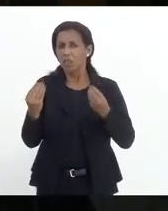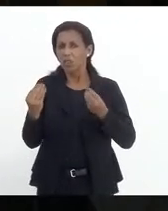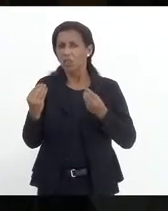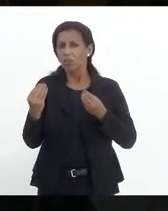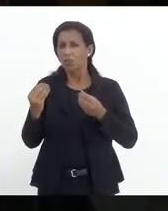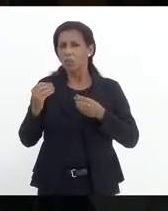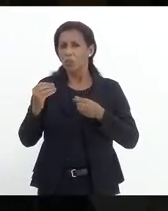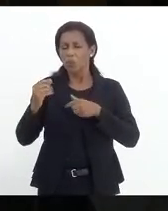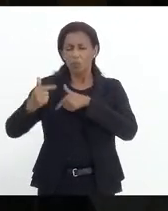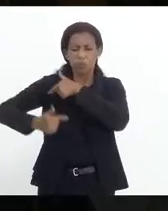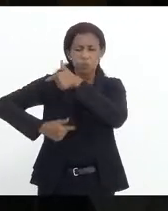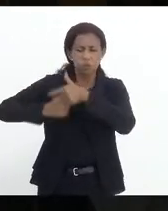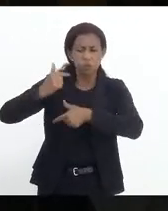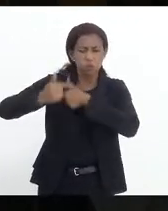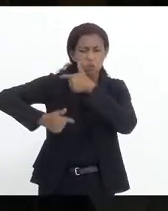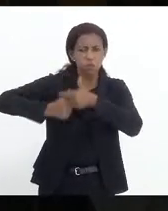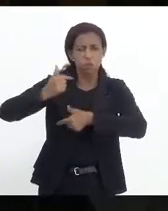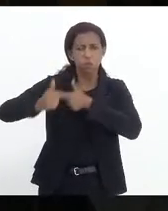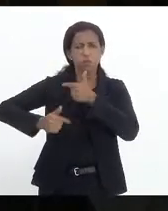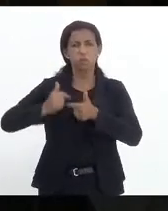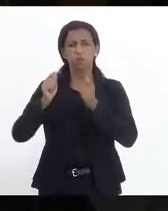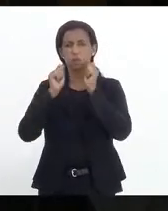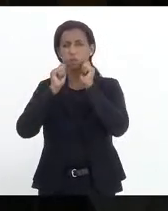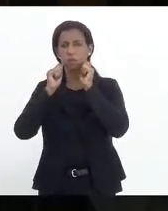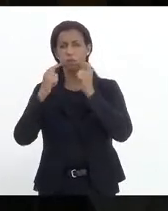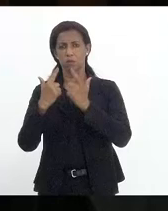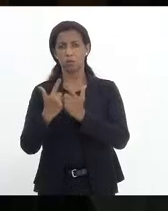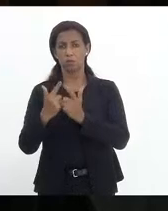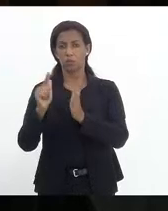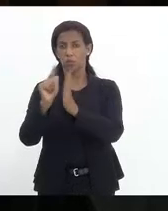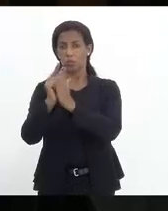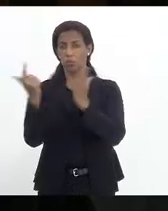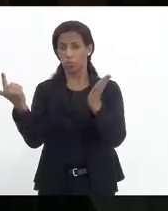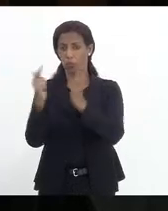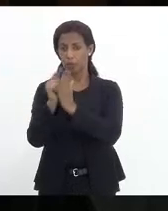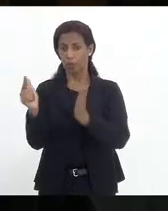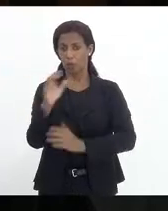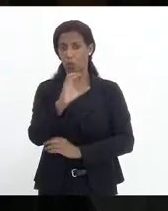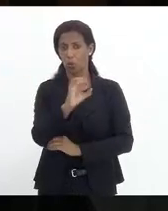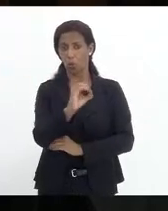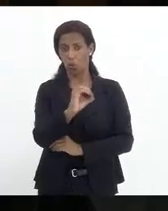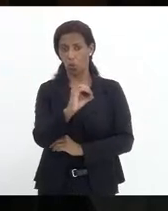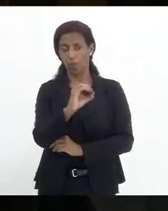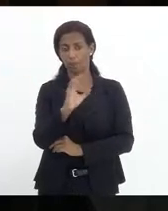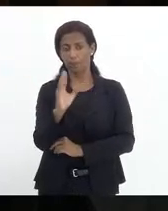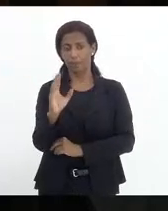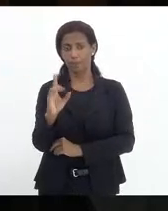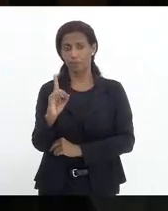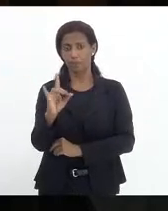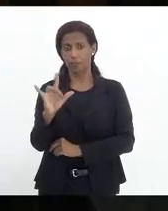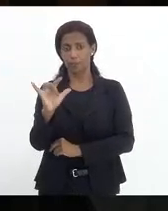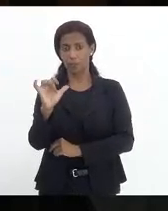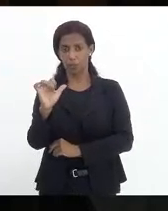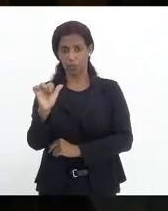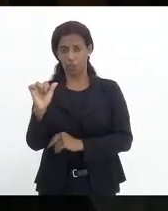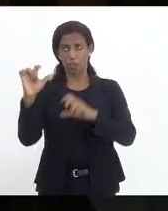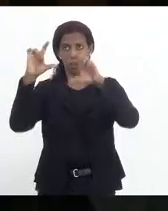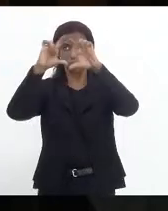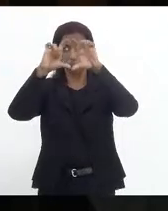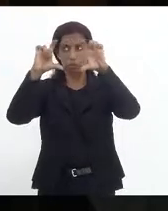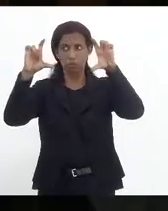parlamentar e o jornal O Dia de hoje abre